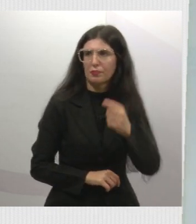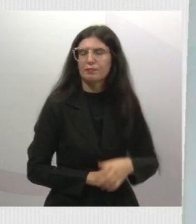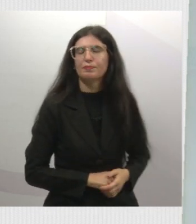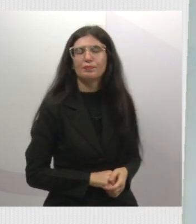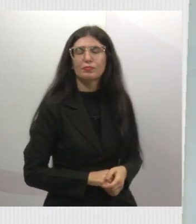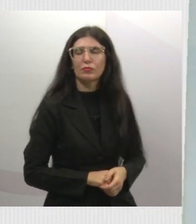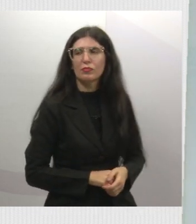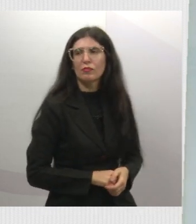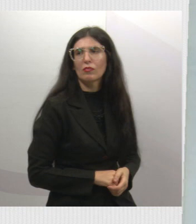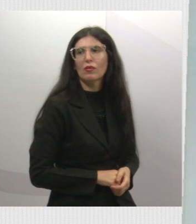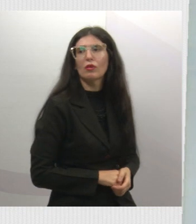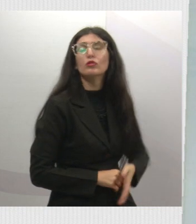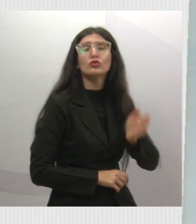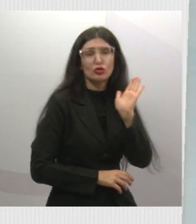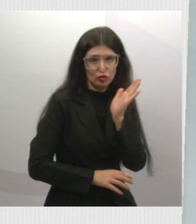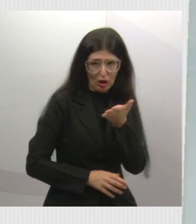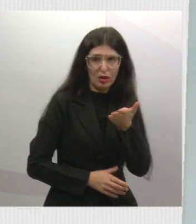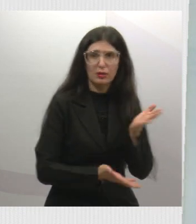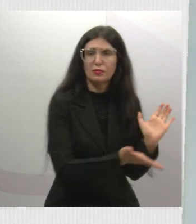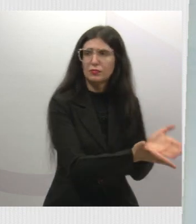de acordo com a meta orçamentária,